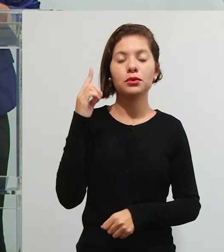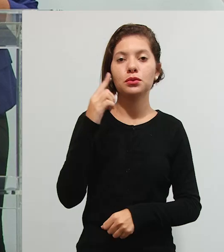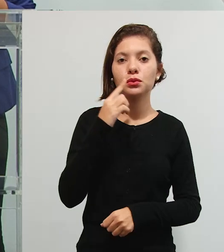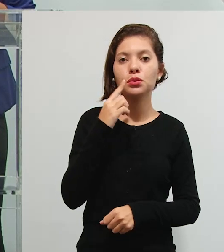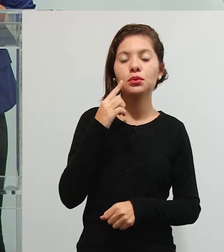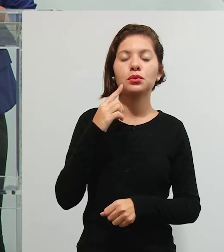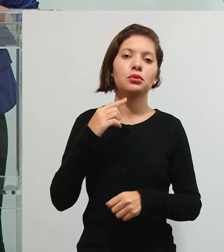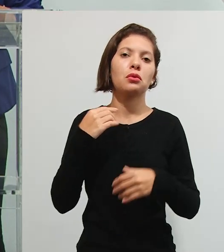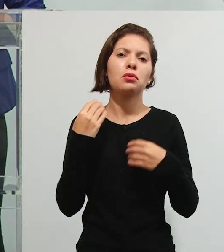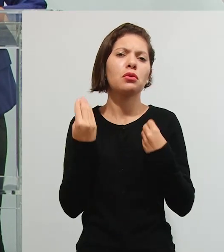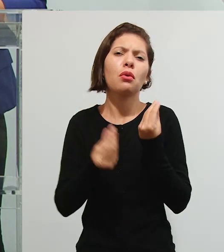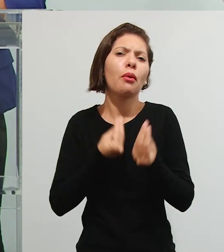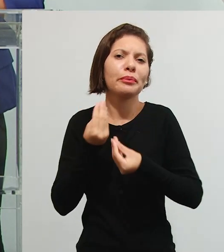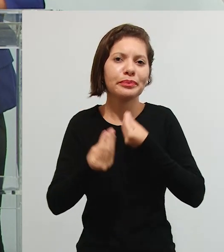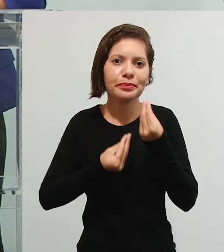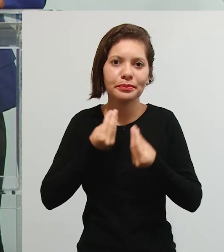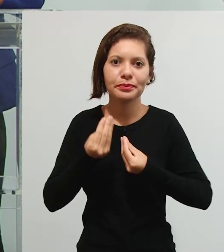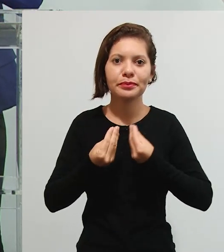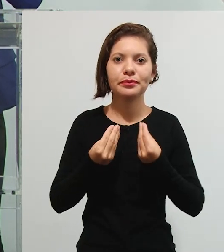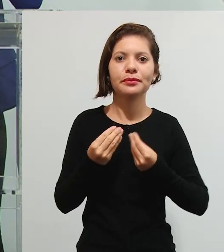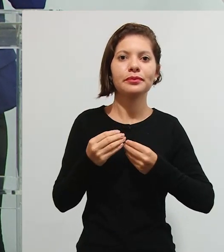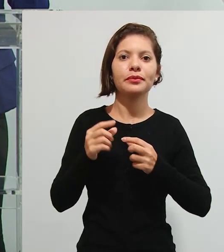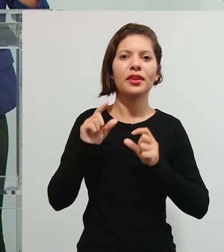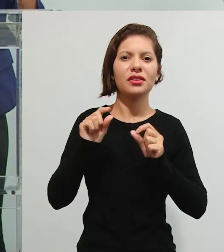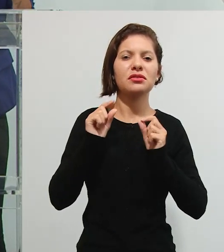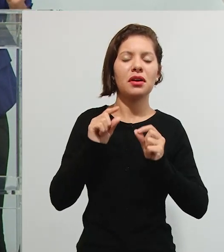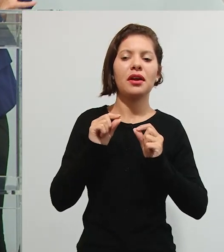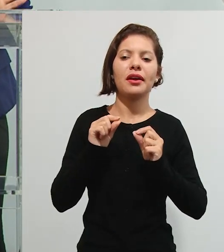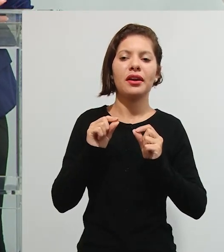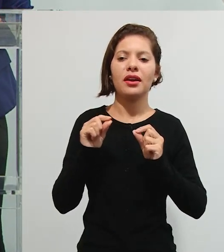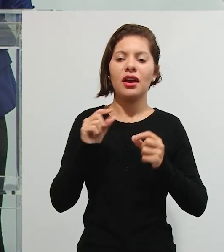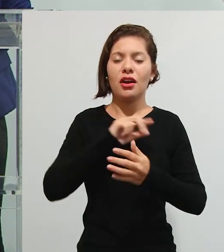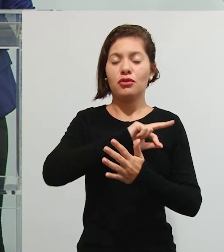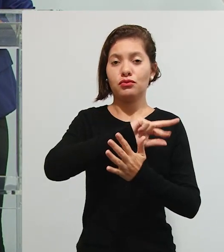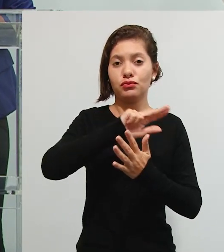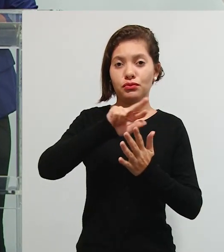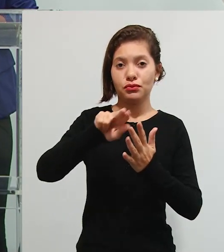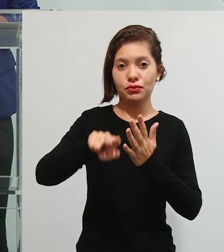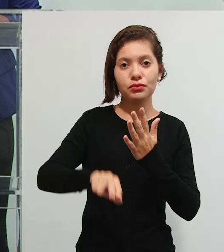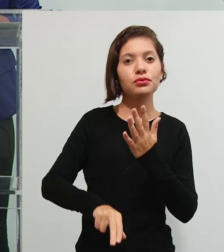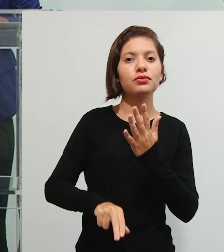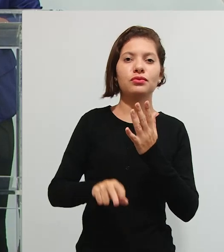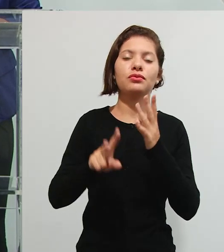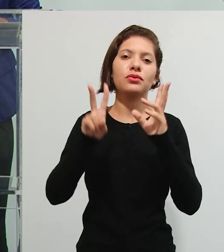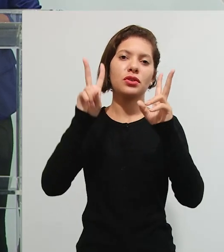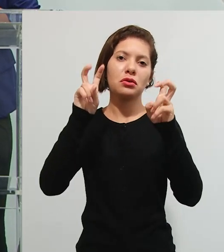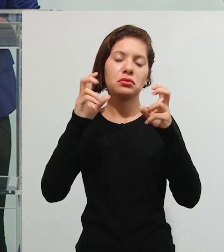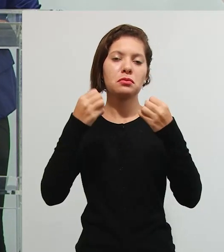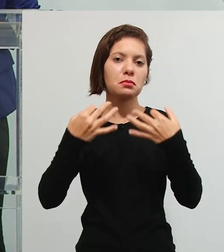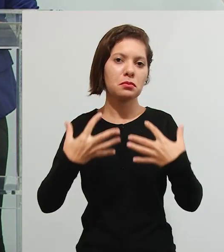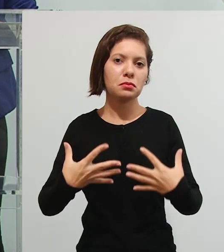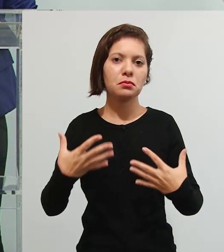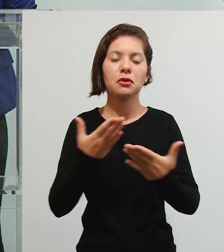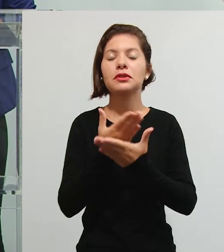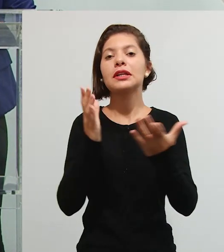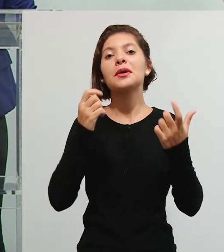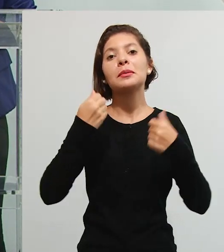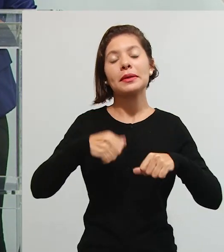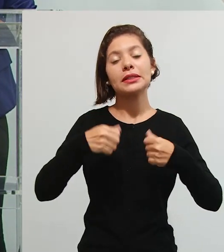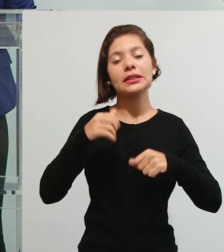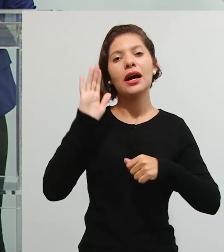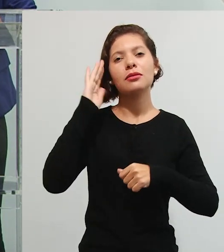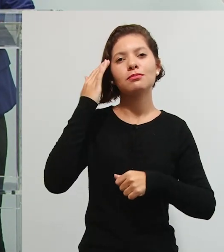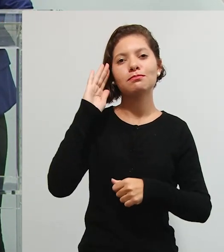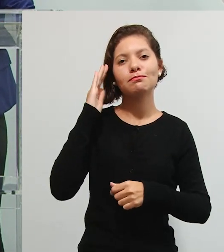surdos, tudo isso, gente, é uma complexidade de questões que vocês precisam saber quando a gente fala da